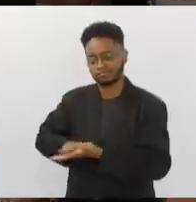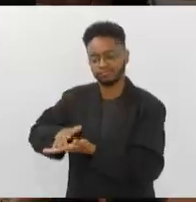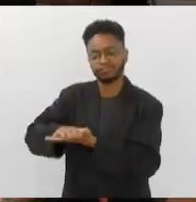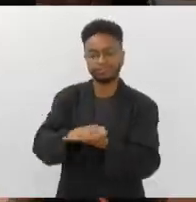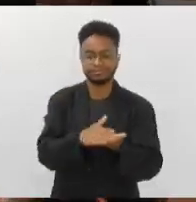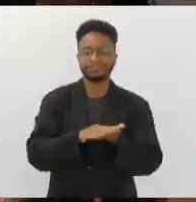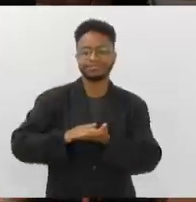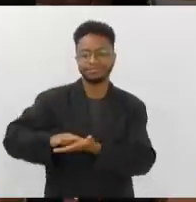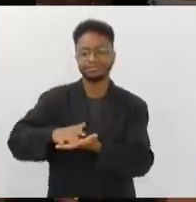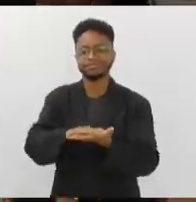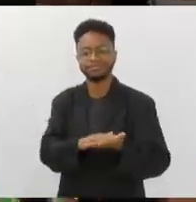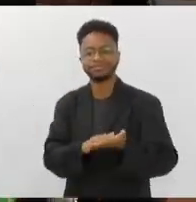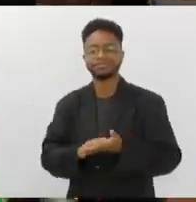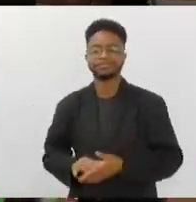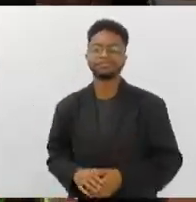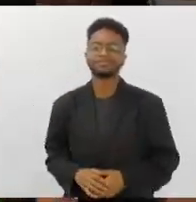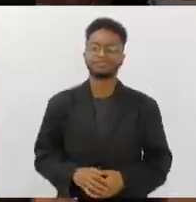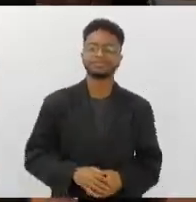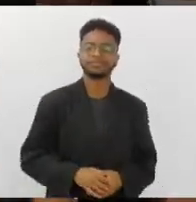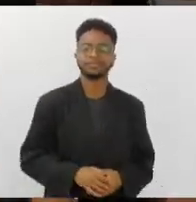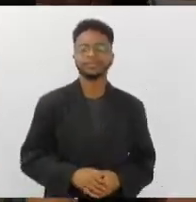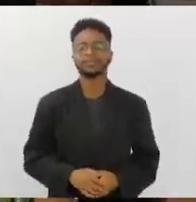sambar também.